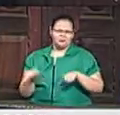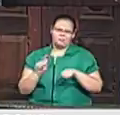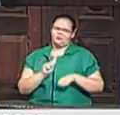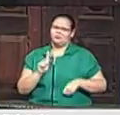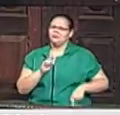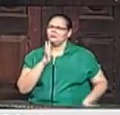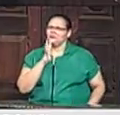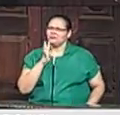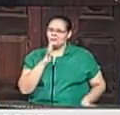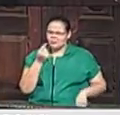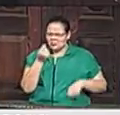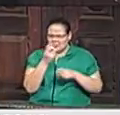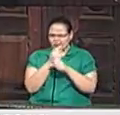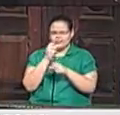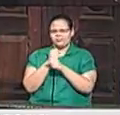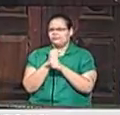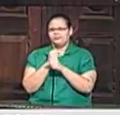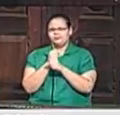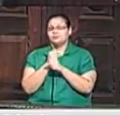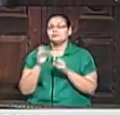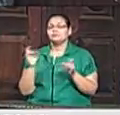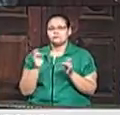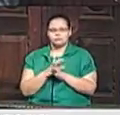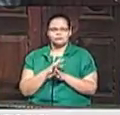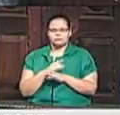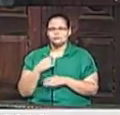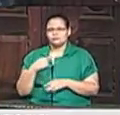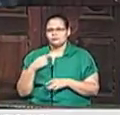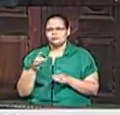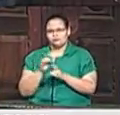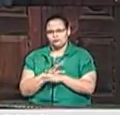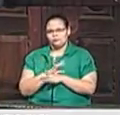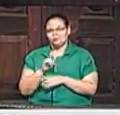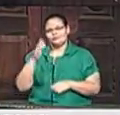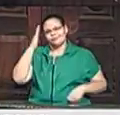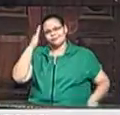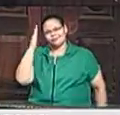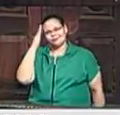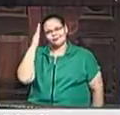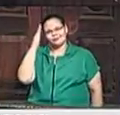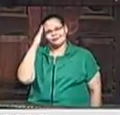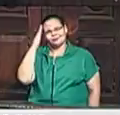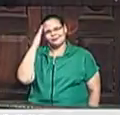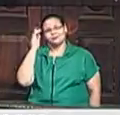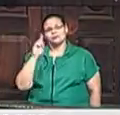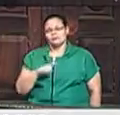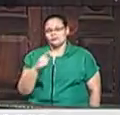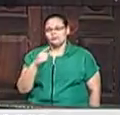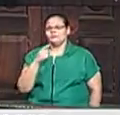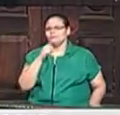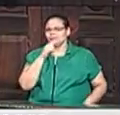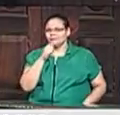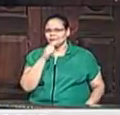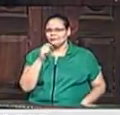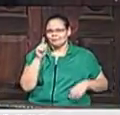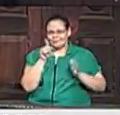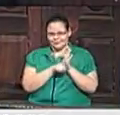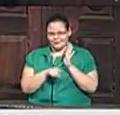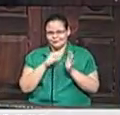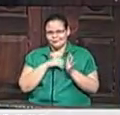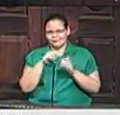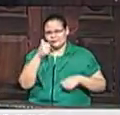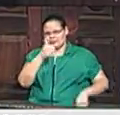conhecer cálculos atuariais. Para concluir, nobre deputado. E vou concluir, para saber que a contribuição de